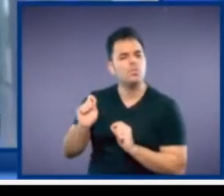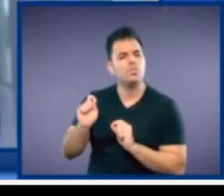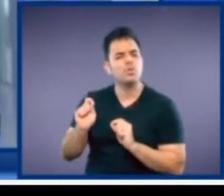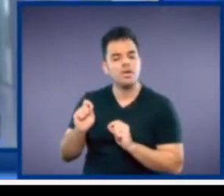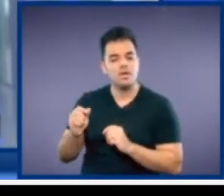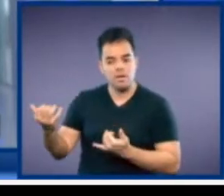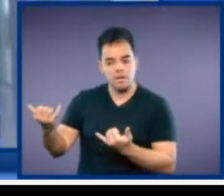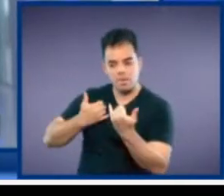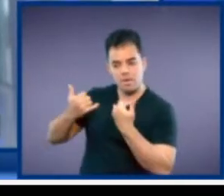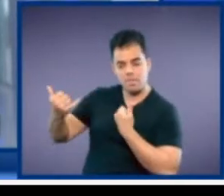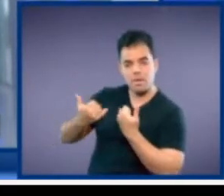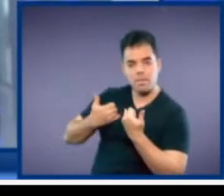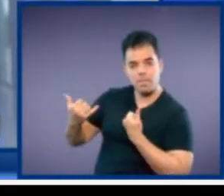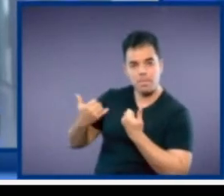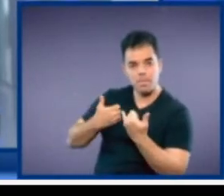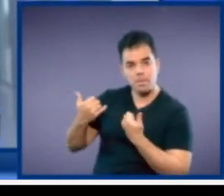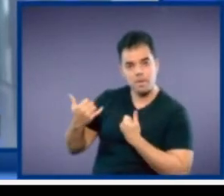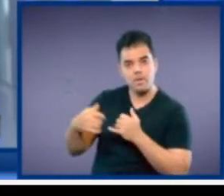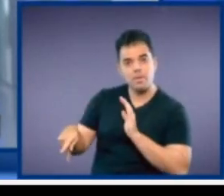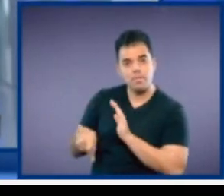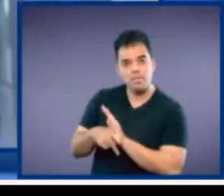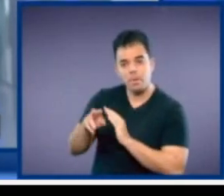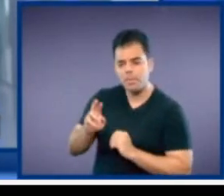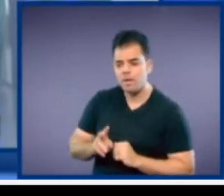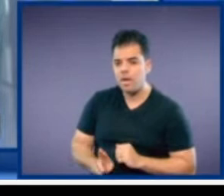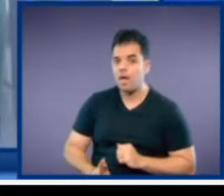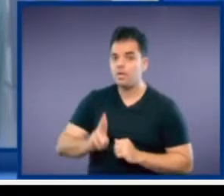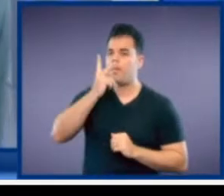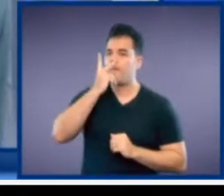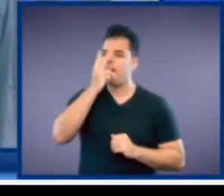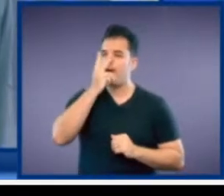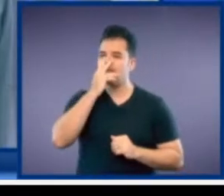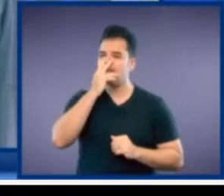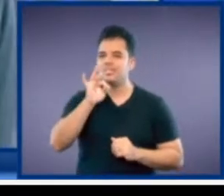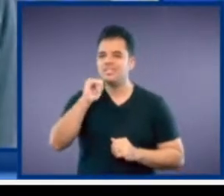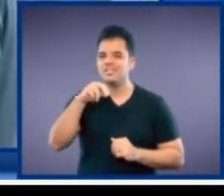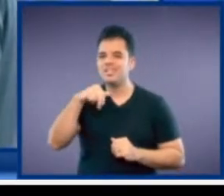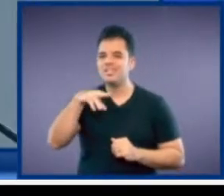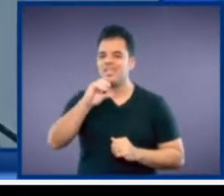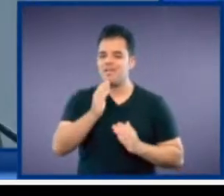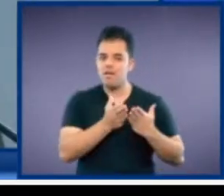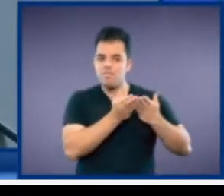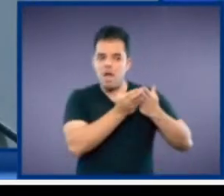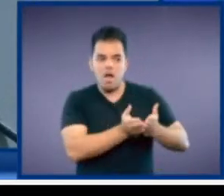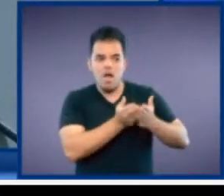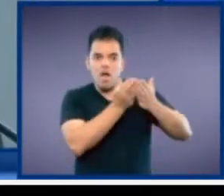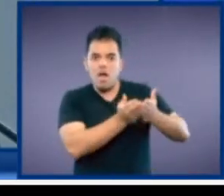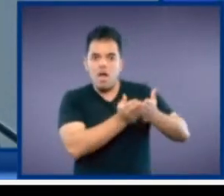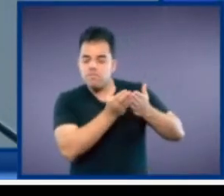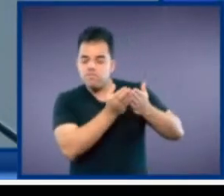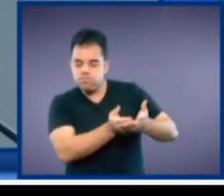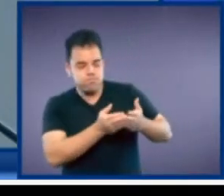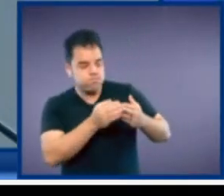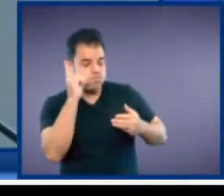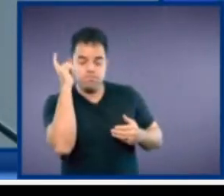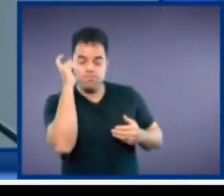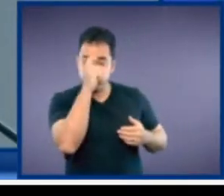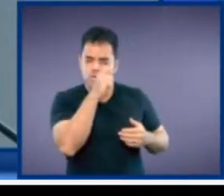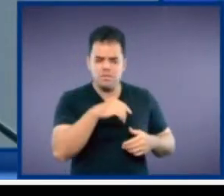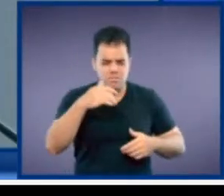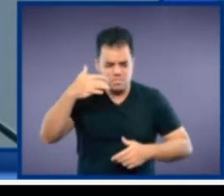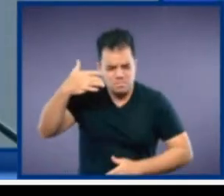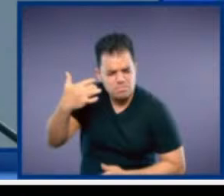estava assumindo o comando do Titanic. E nós sabemos que tudo com trabalho,